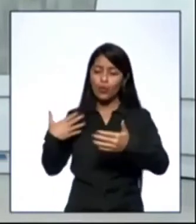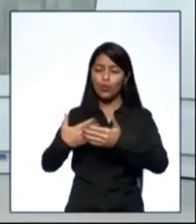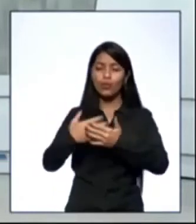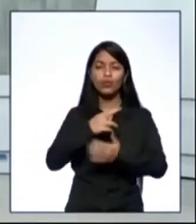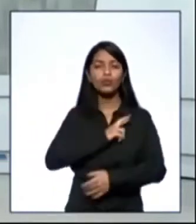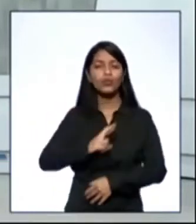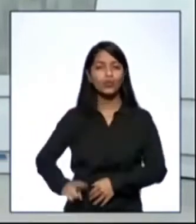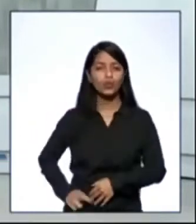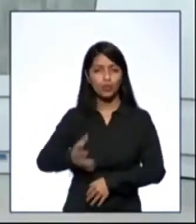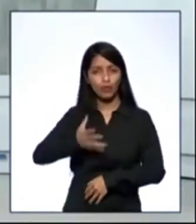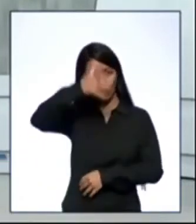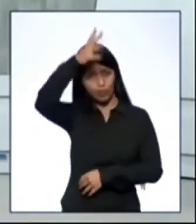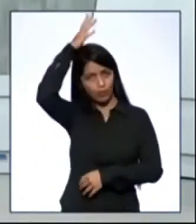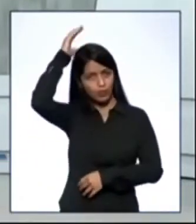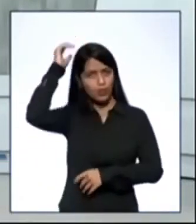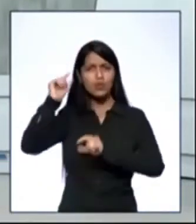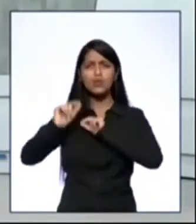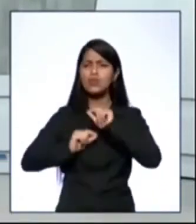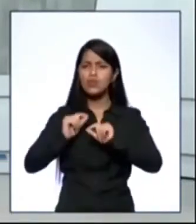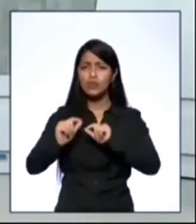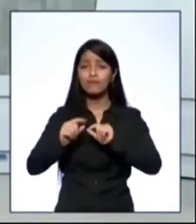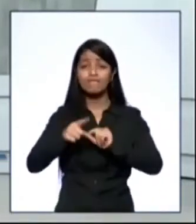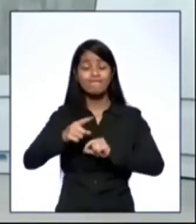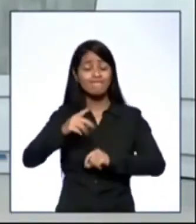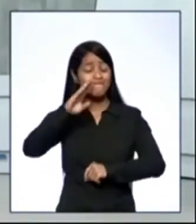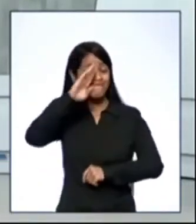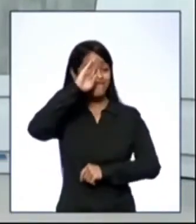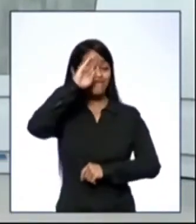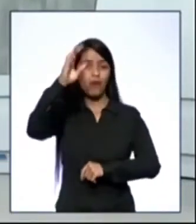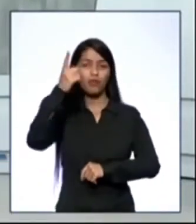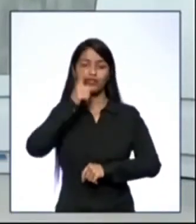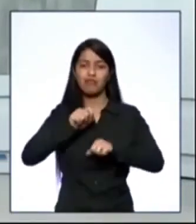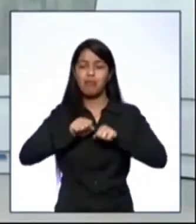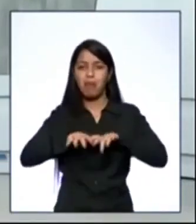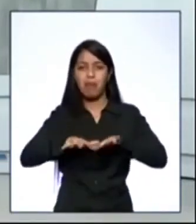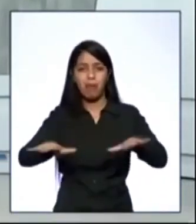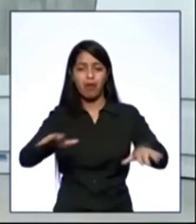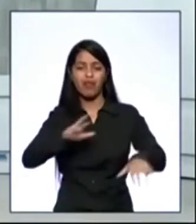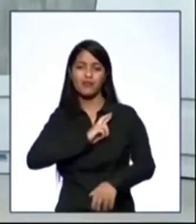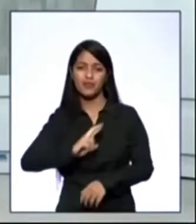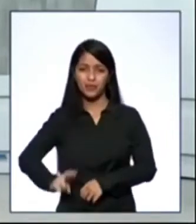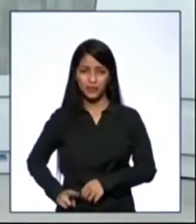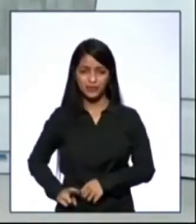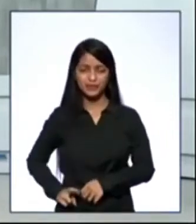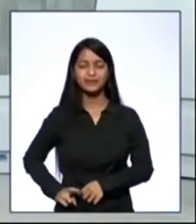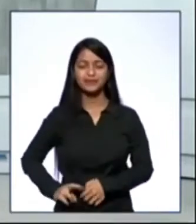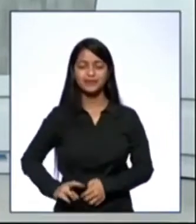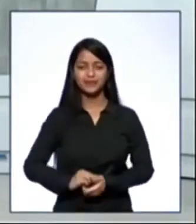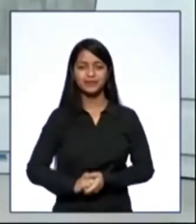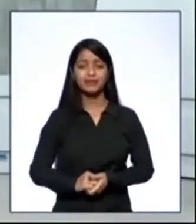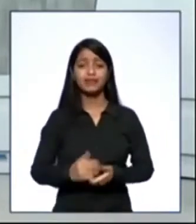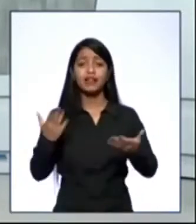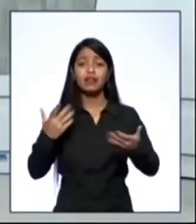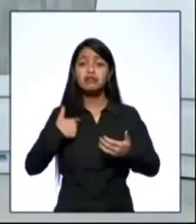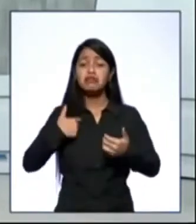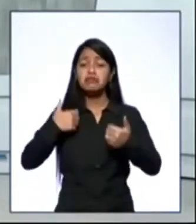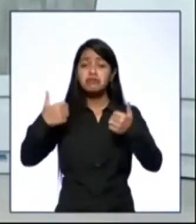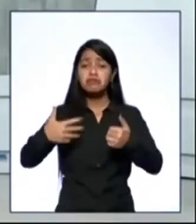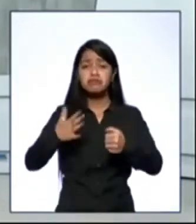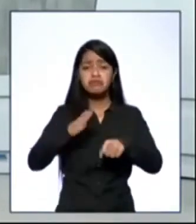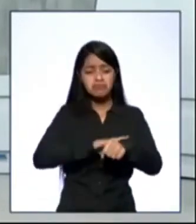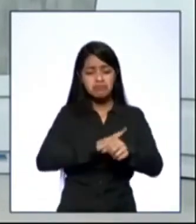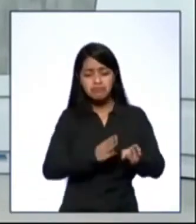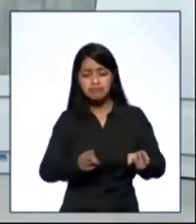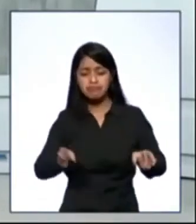Romana, que é o auge do processo de expansão. Eu vou passar agora, mano, por basicamente 500, 800 anos de